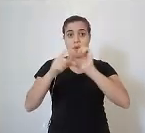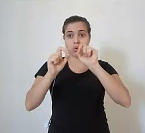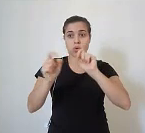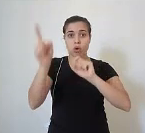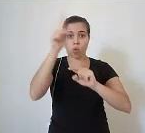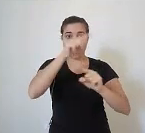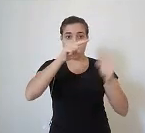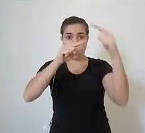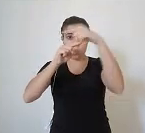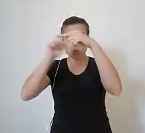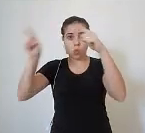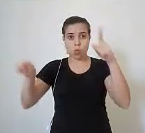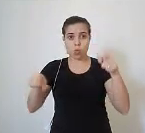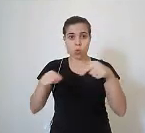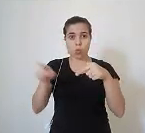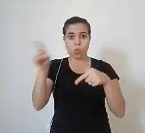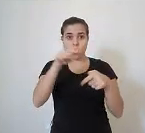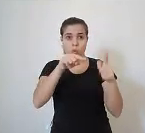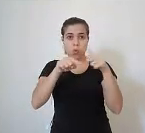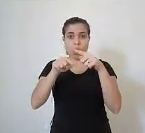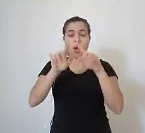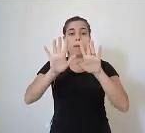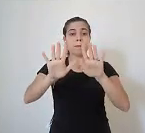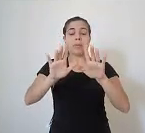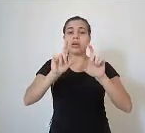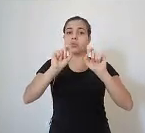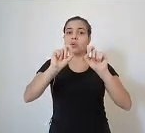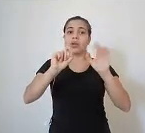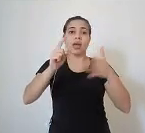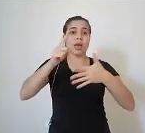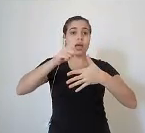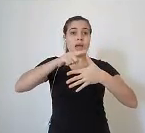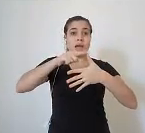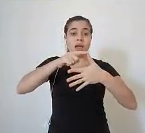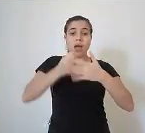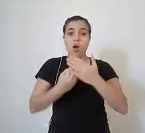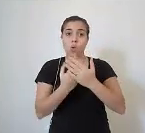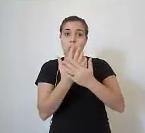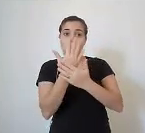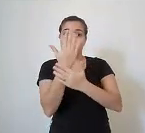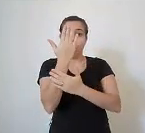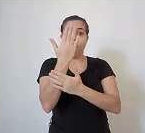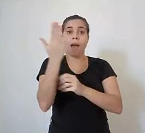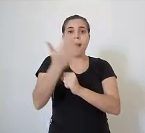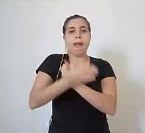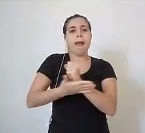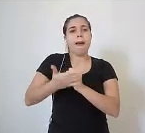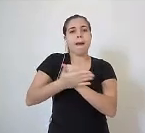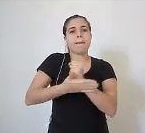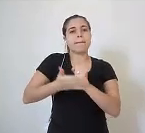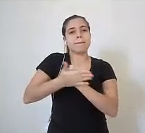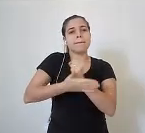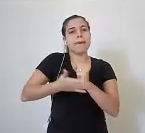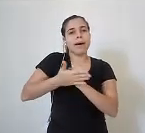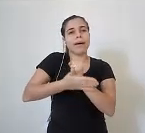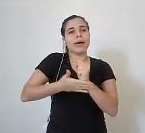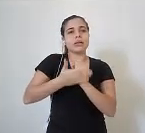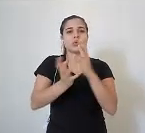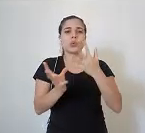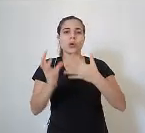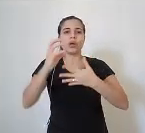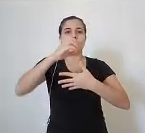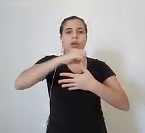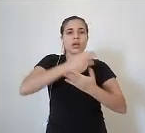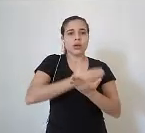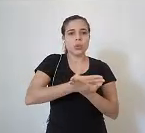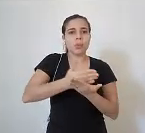se alimenta de vários outros organismos. Mas aqui também o produtor é sempre a base da cadeia,